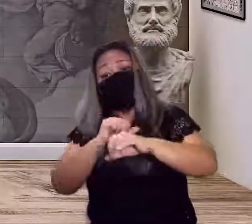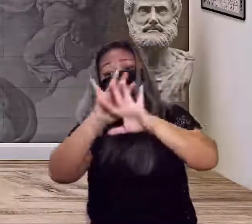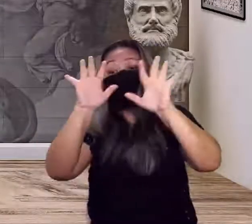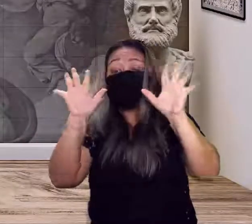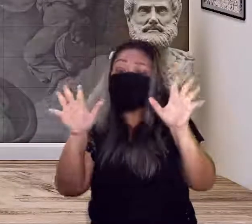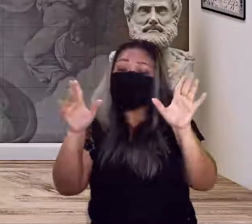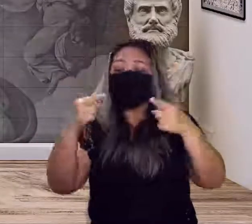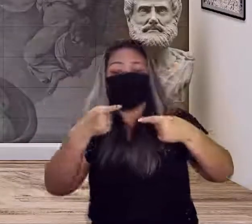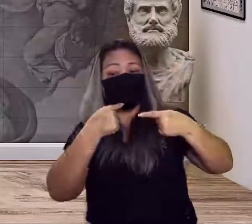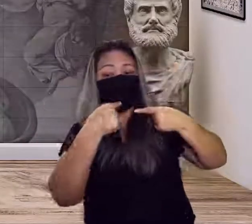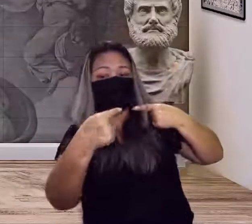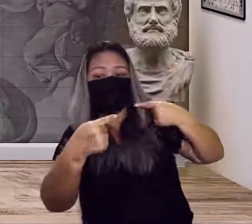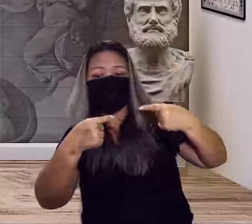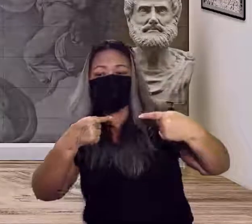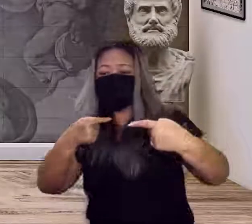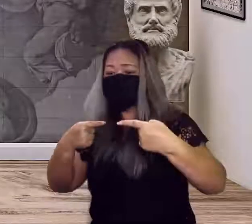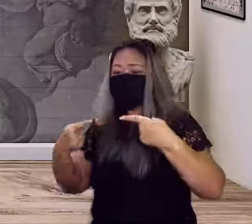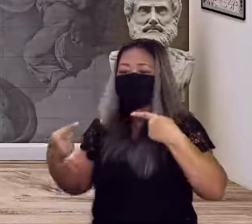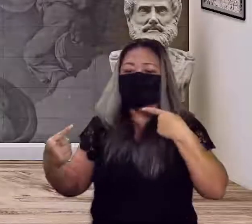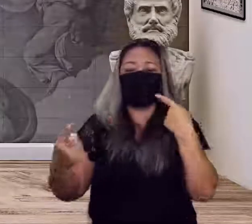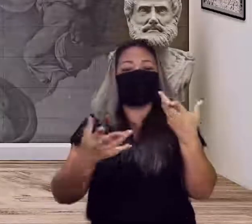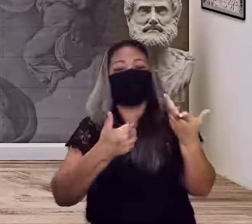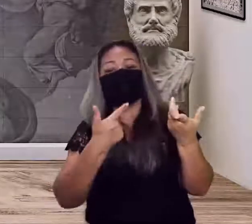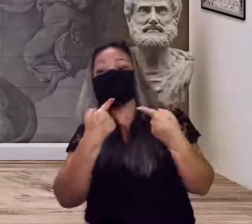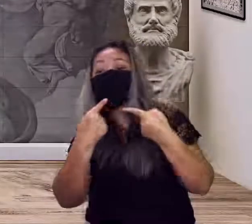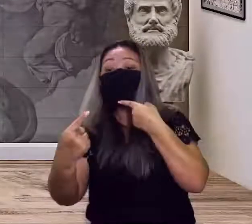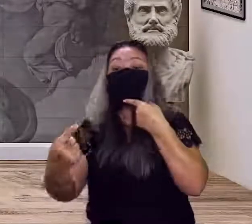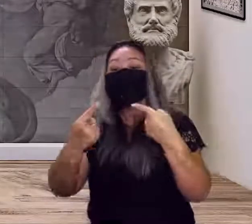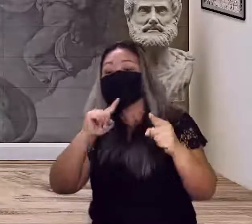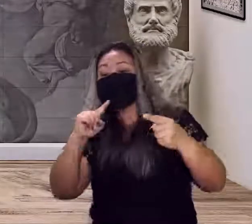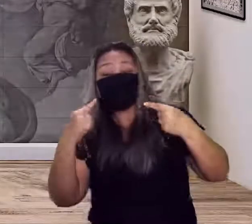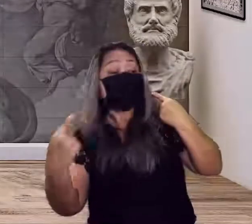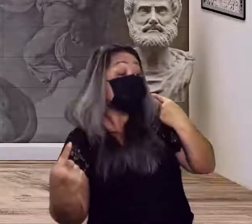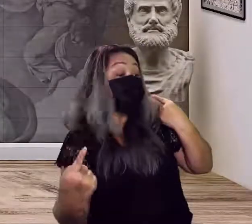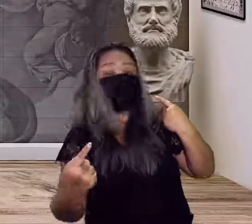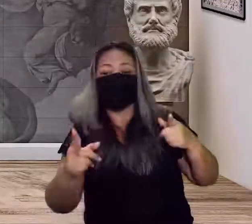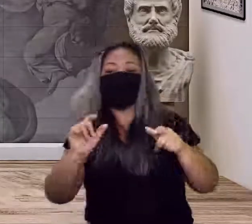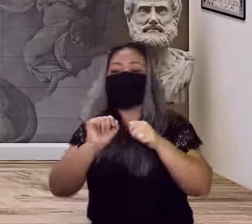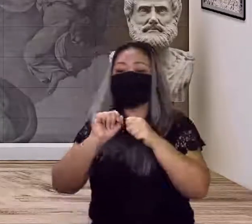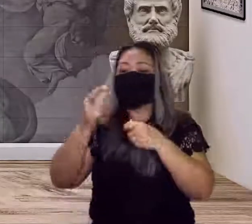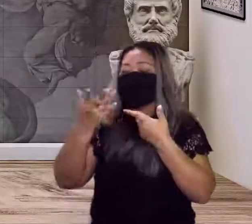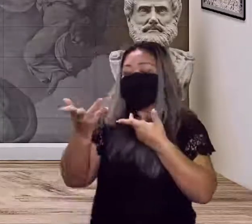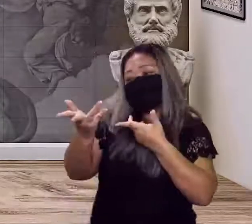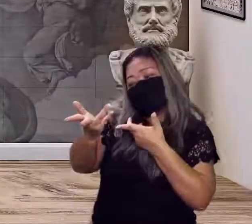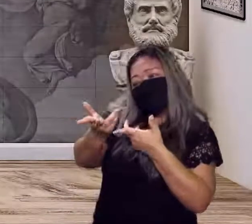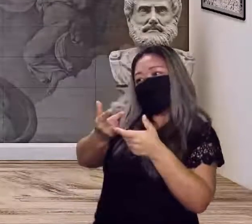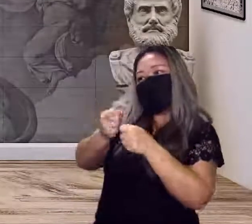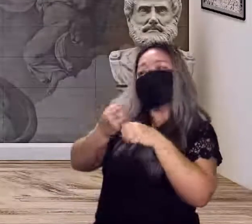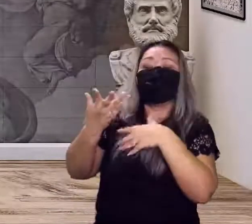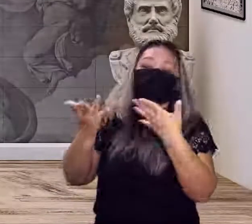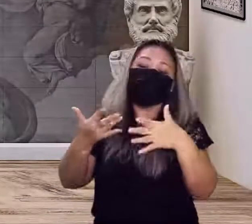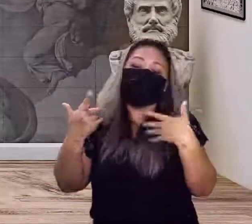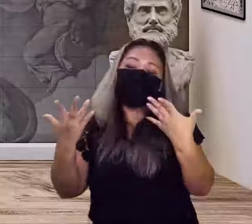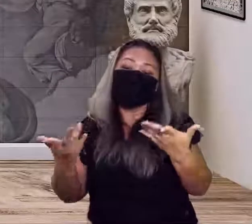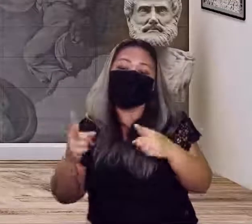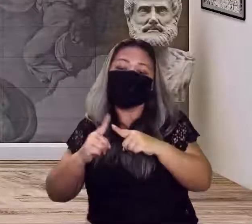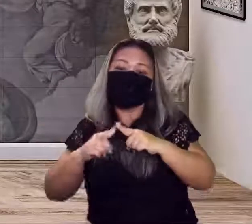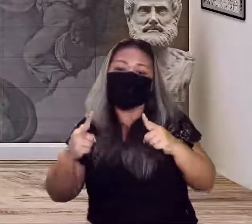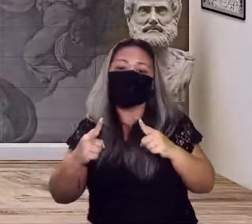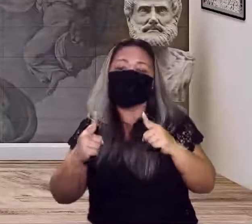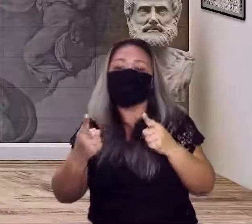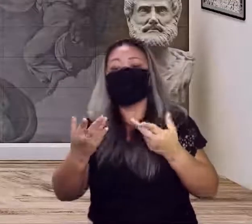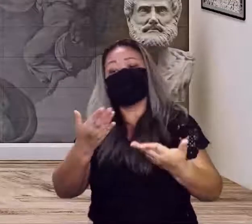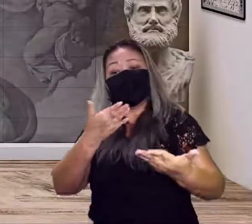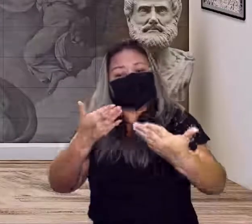pode debater, criar uma retórica, um argumento, um contra-argumento, persuasão socrática, etc. Mas sempre